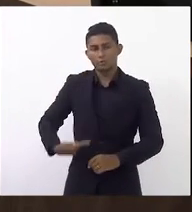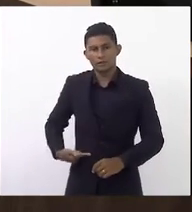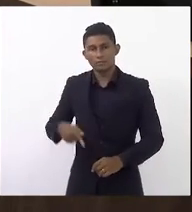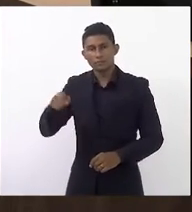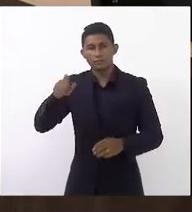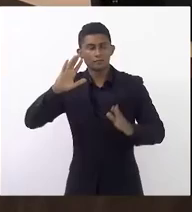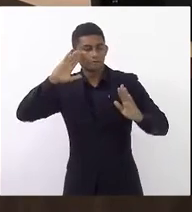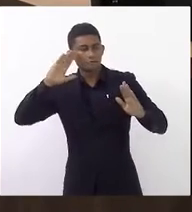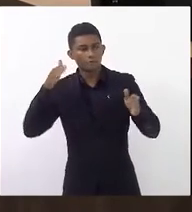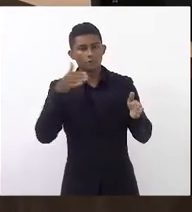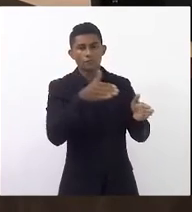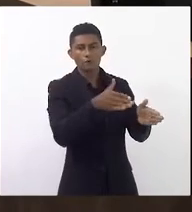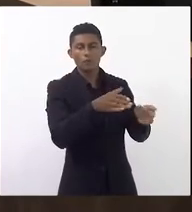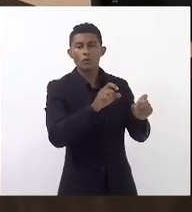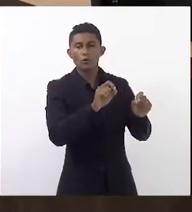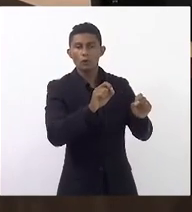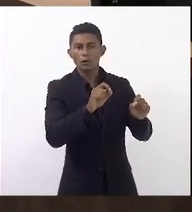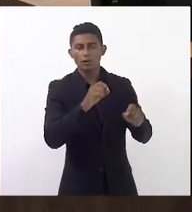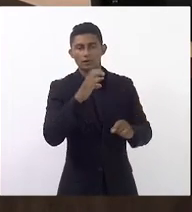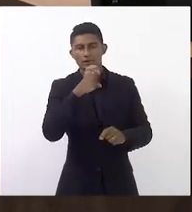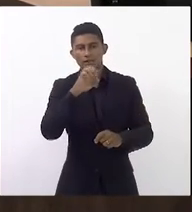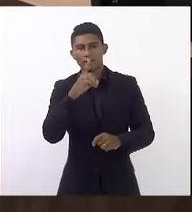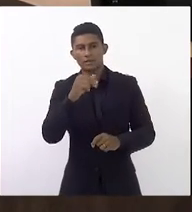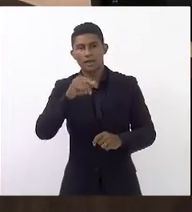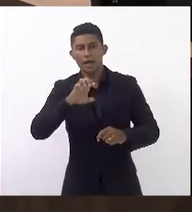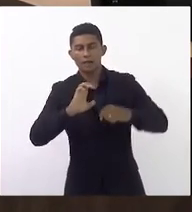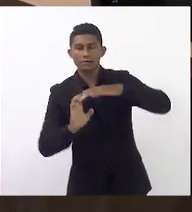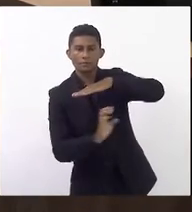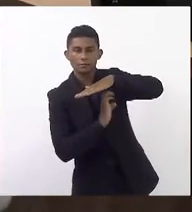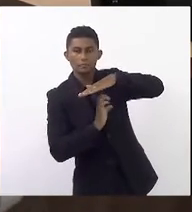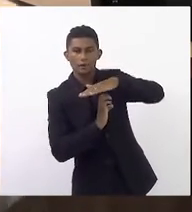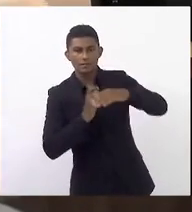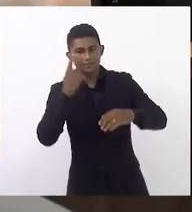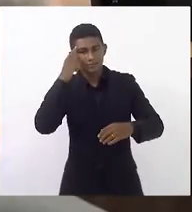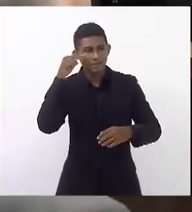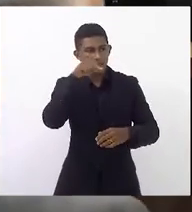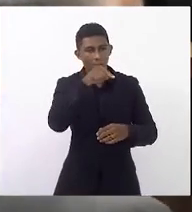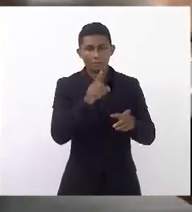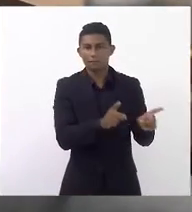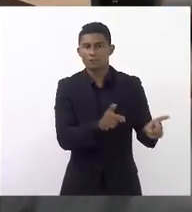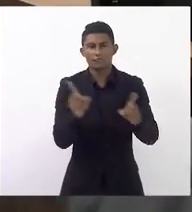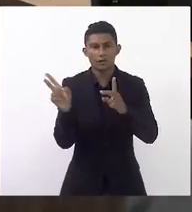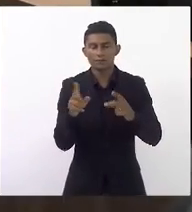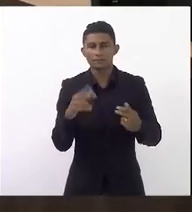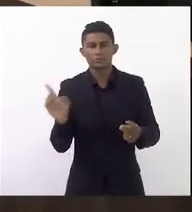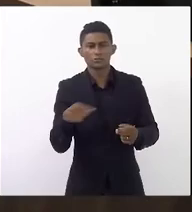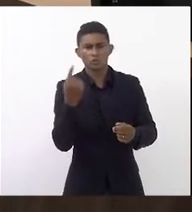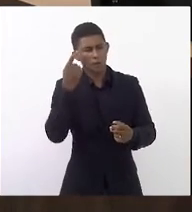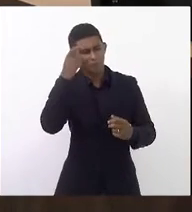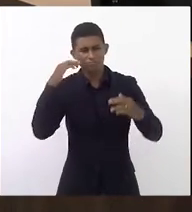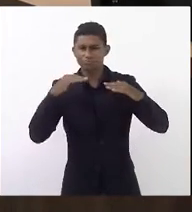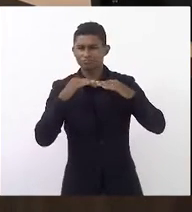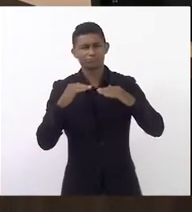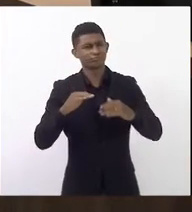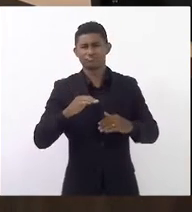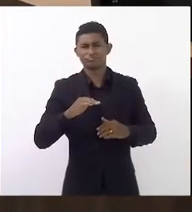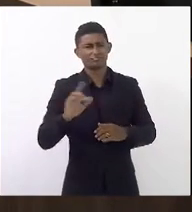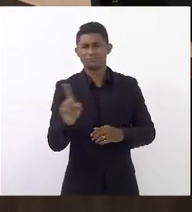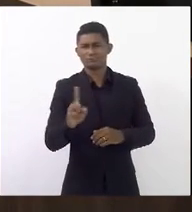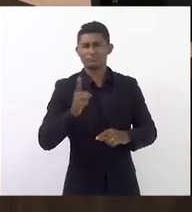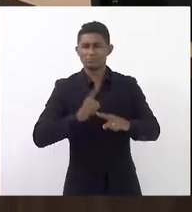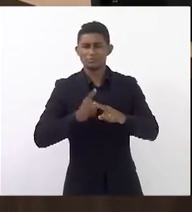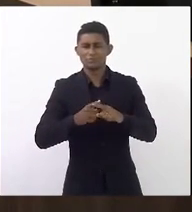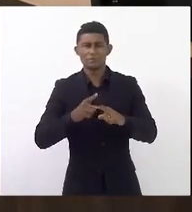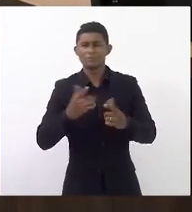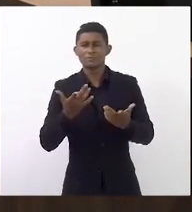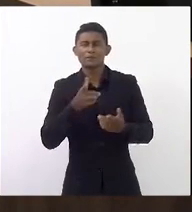na privatização do acesso à água, da política de saneamento, que a gente diverge radicalmente, a água é um direito, tem que ter gestão